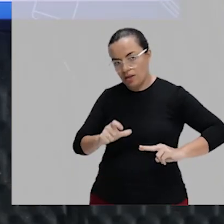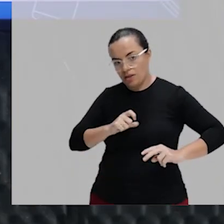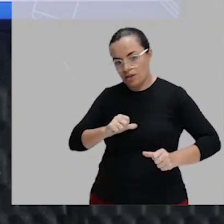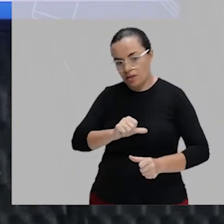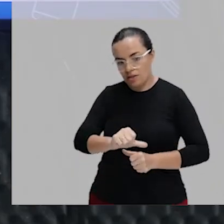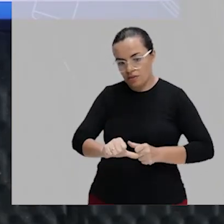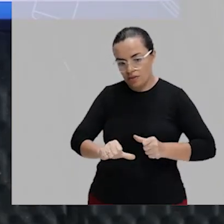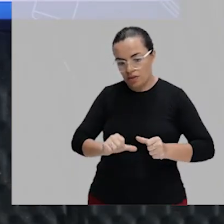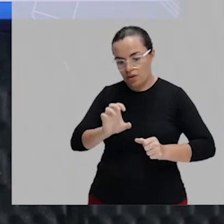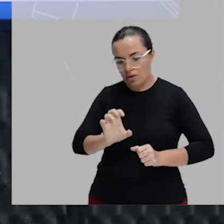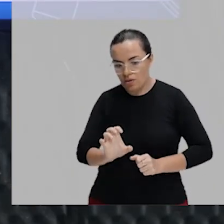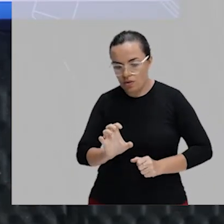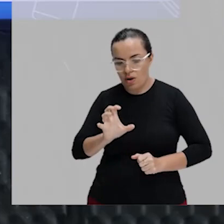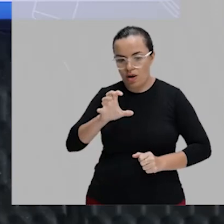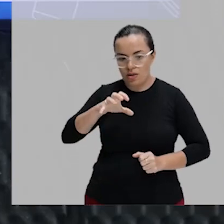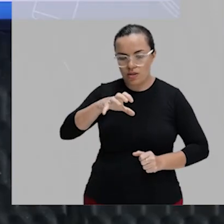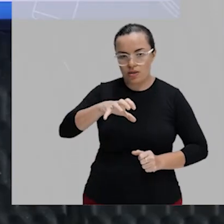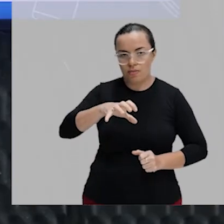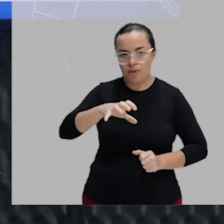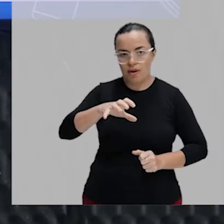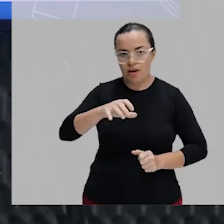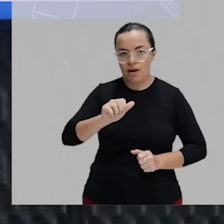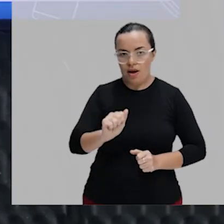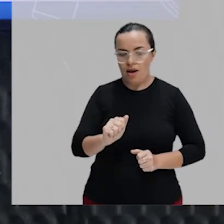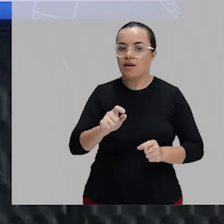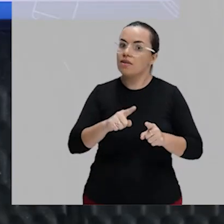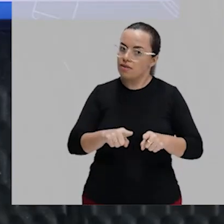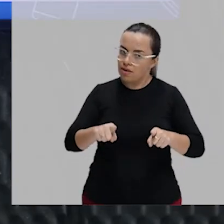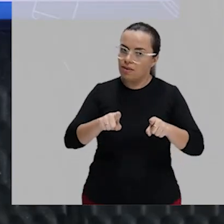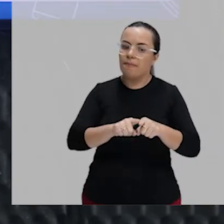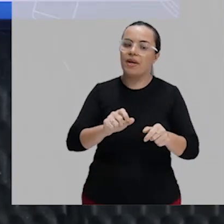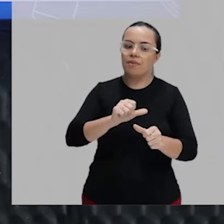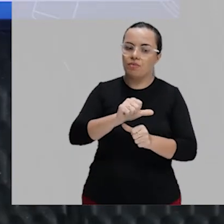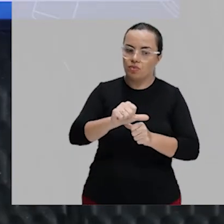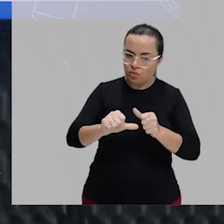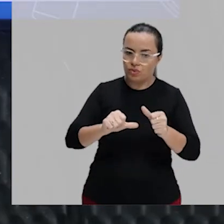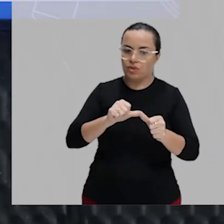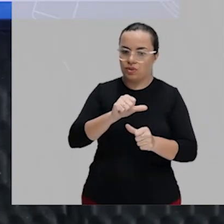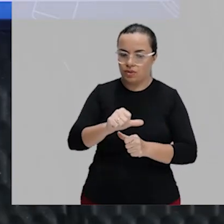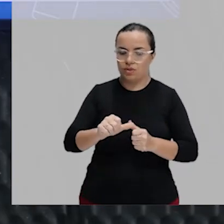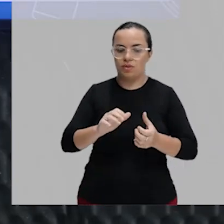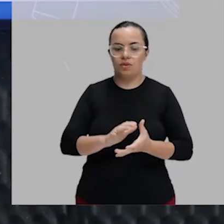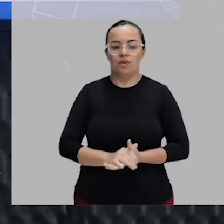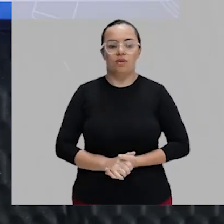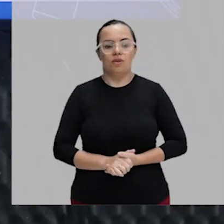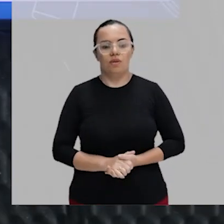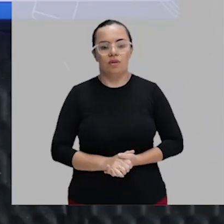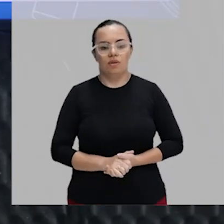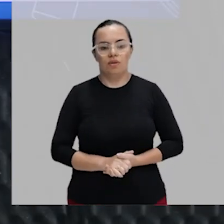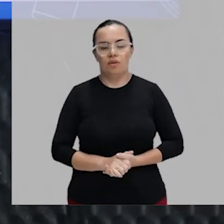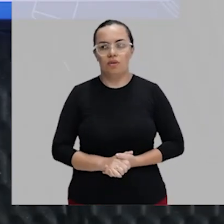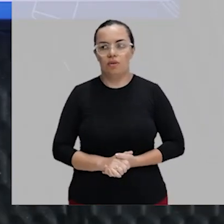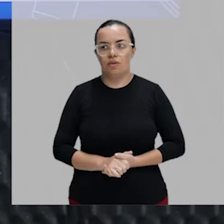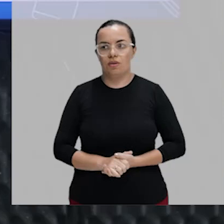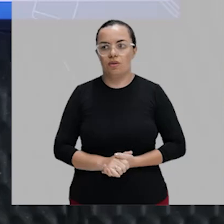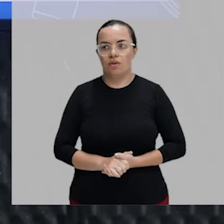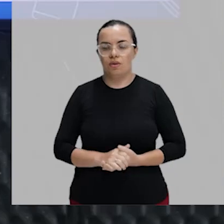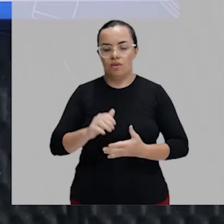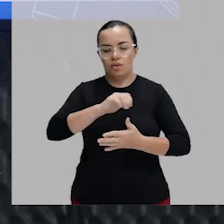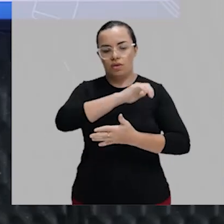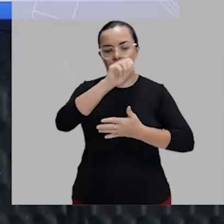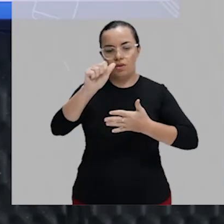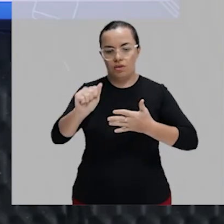enzima A, certo? Então, vamos lá. Se acontecer uma perda da função do gene